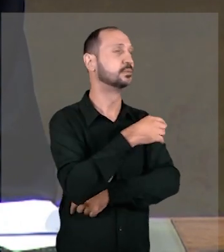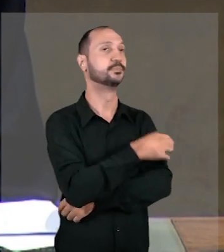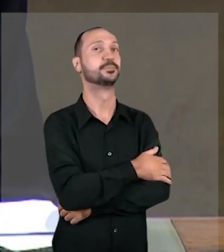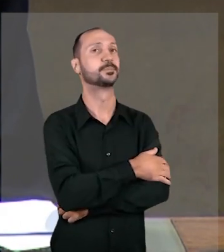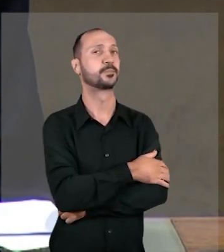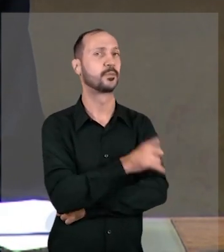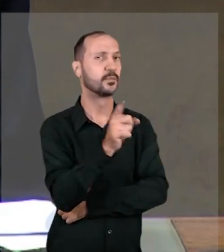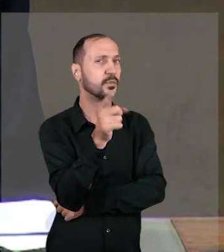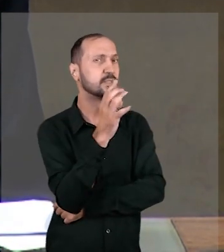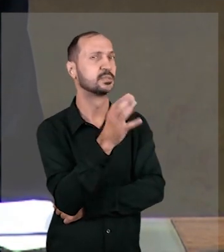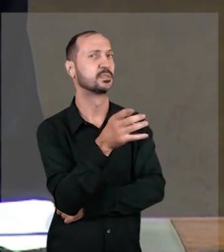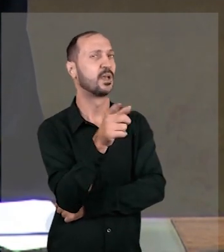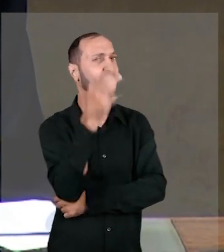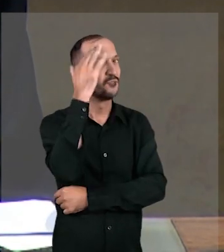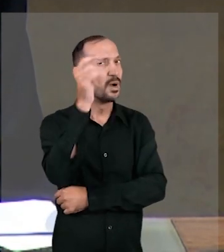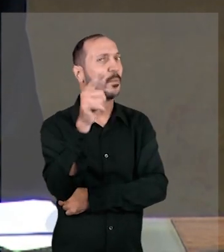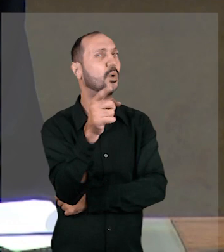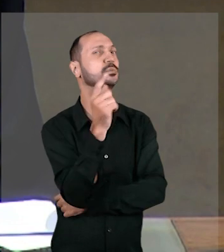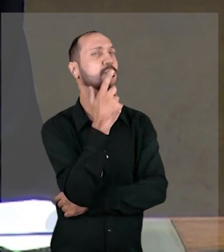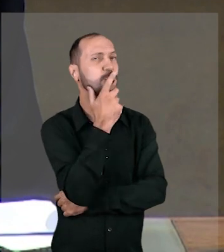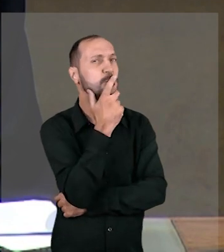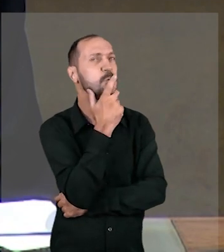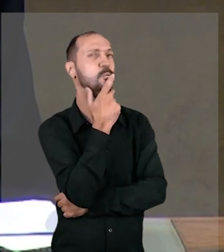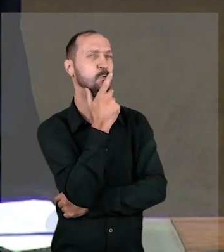disse: o senhor é famoso.